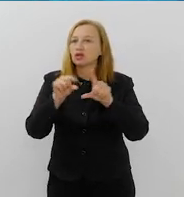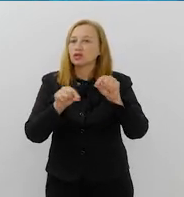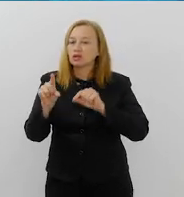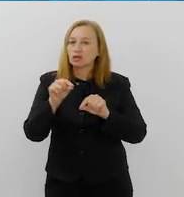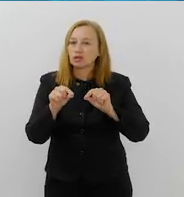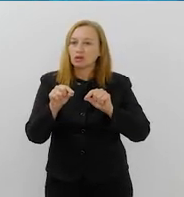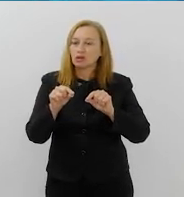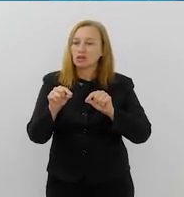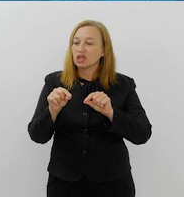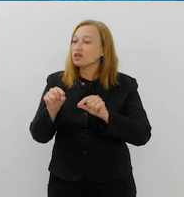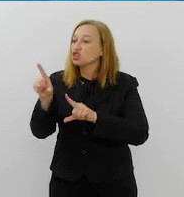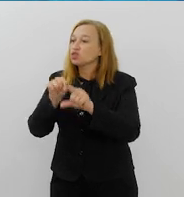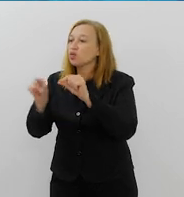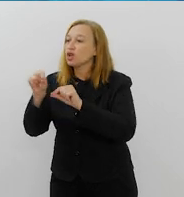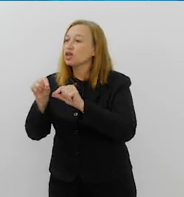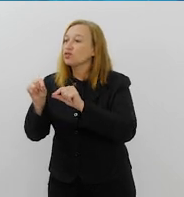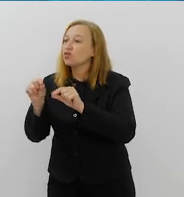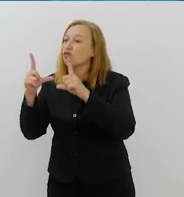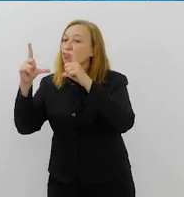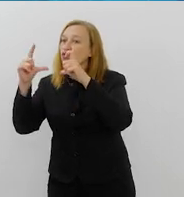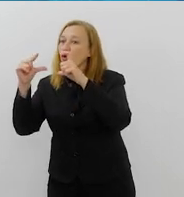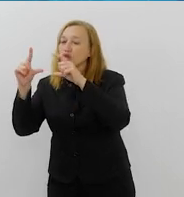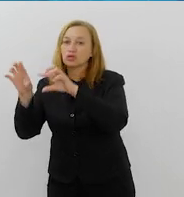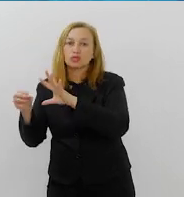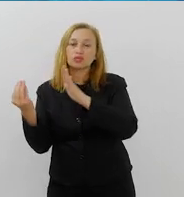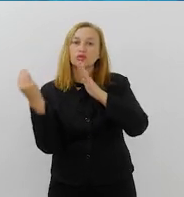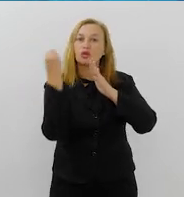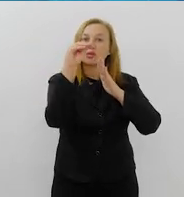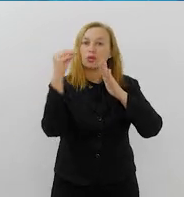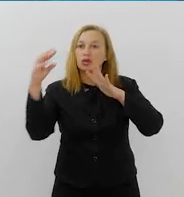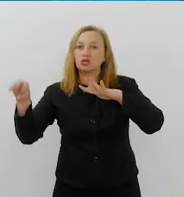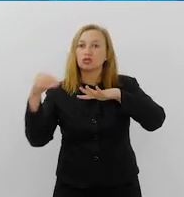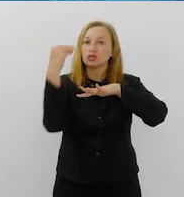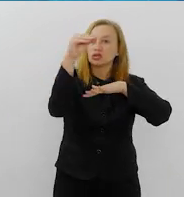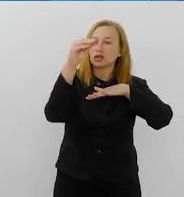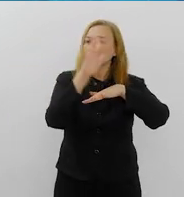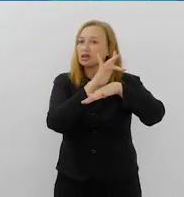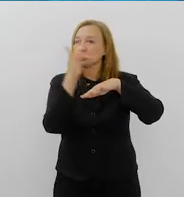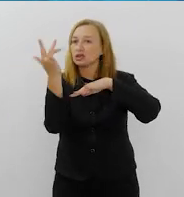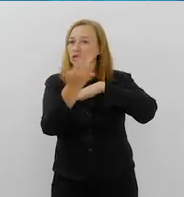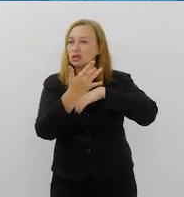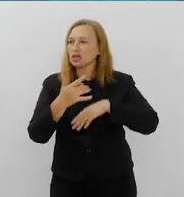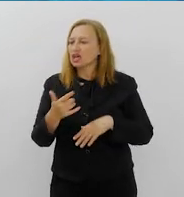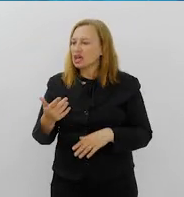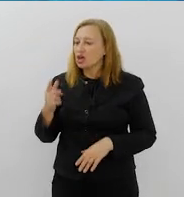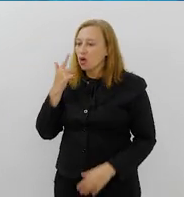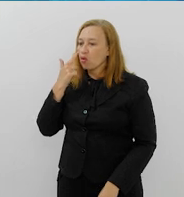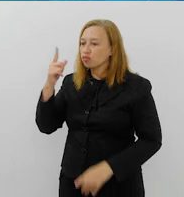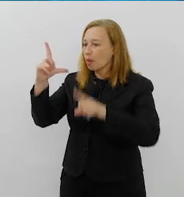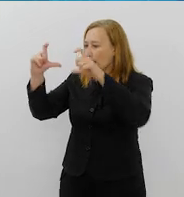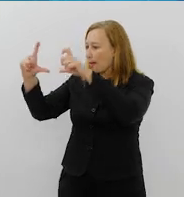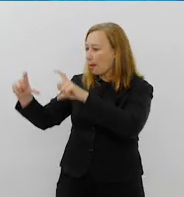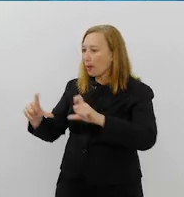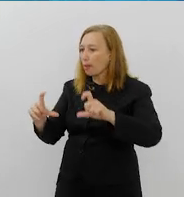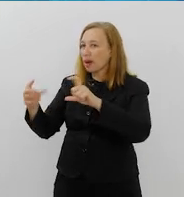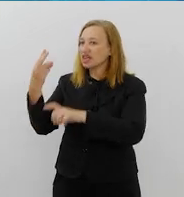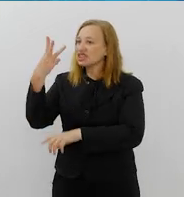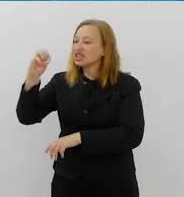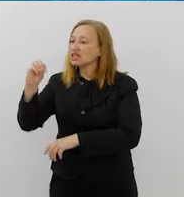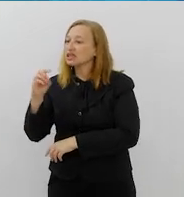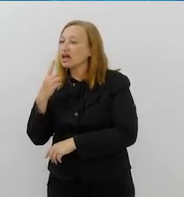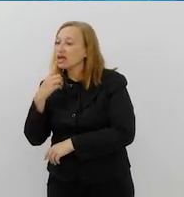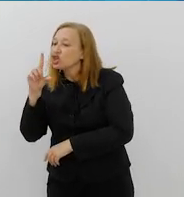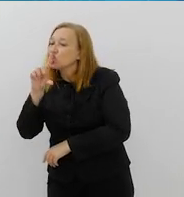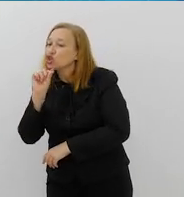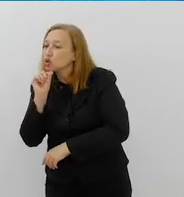nós vamos postar, né? As fotos são digitais. Você tira 30,